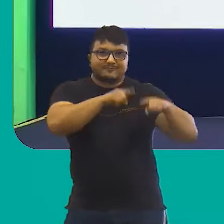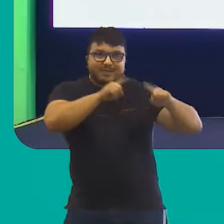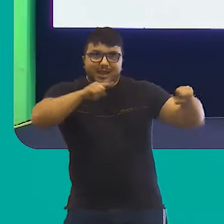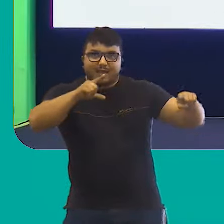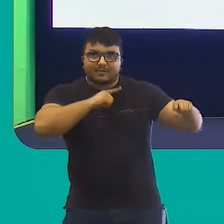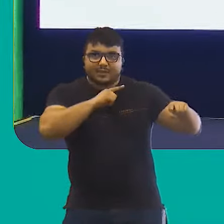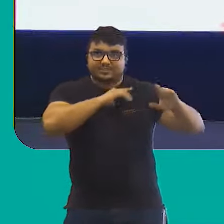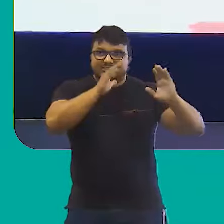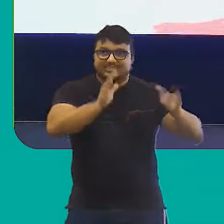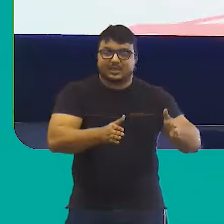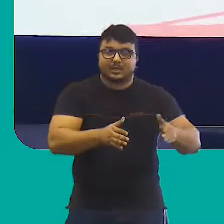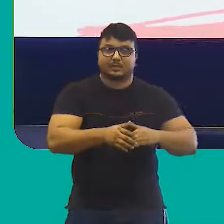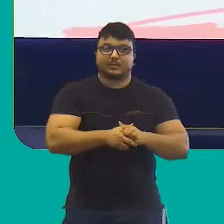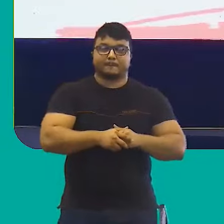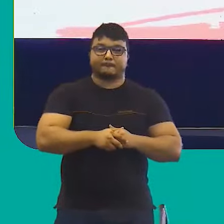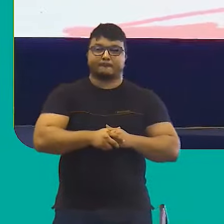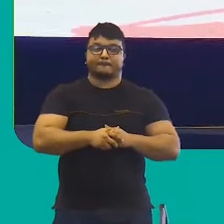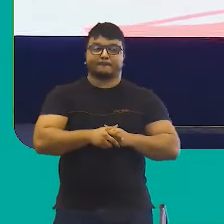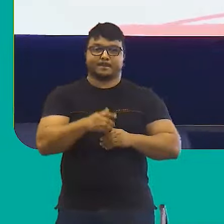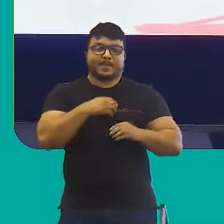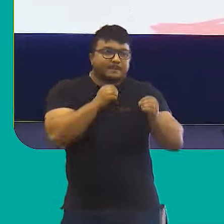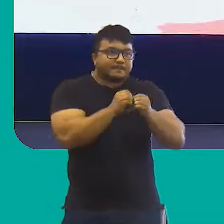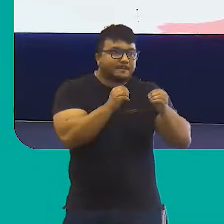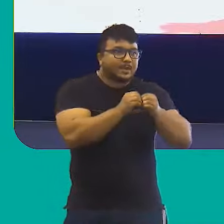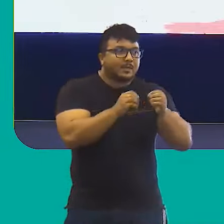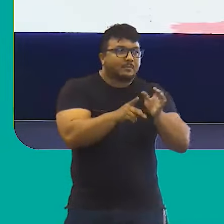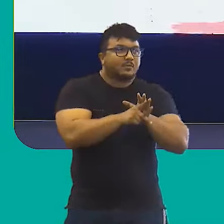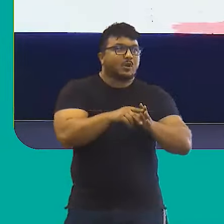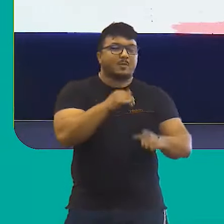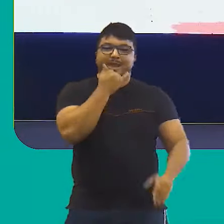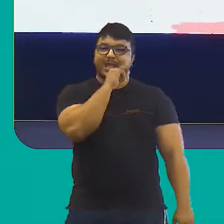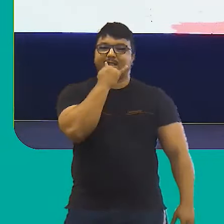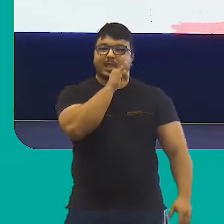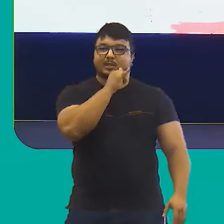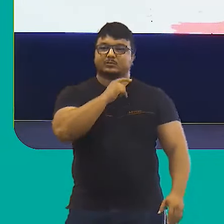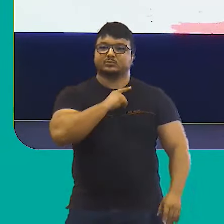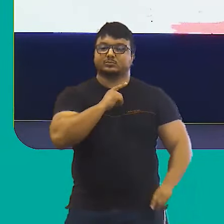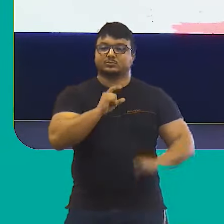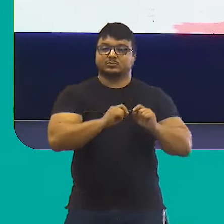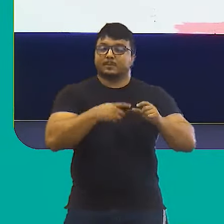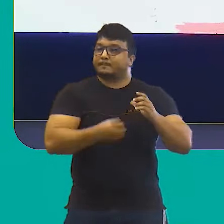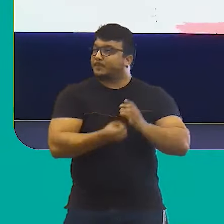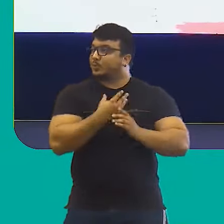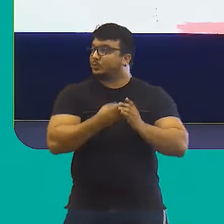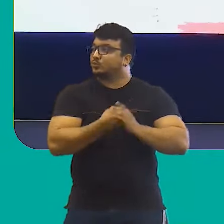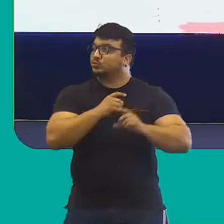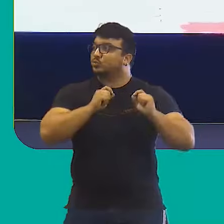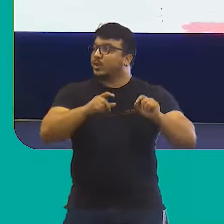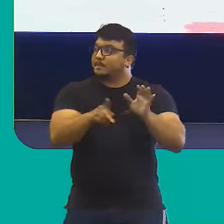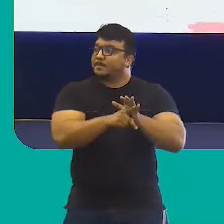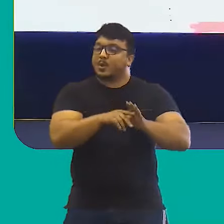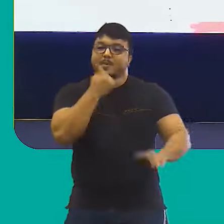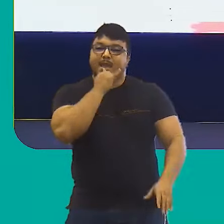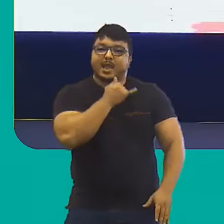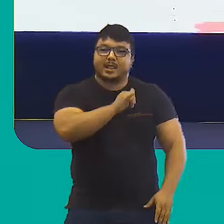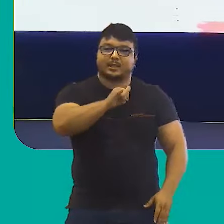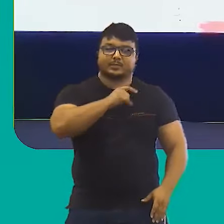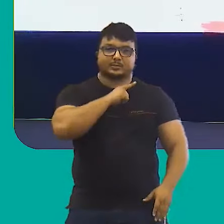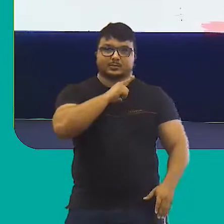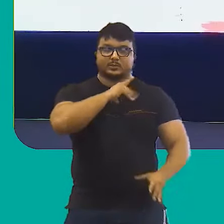magnético variável perto de um circuito elétrico, você produz corrente